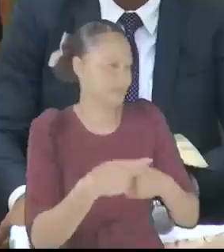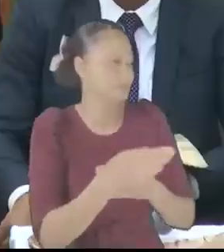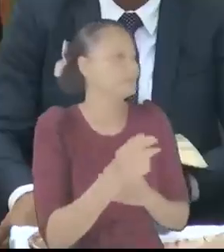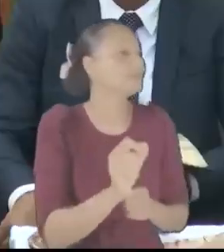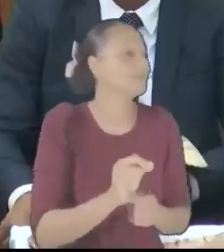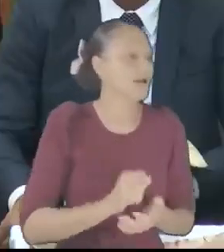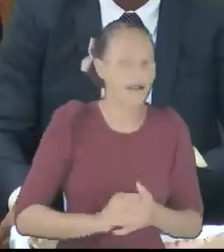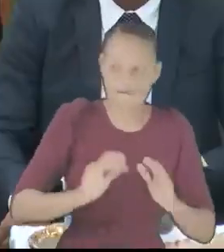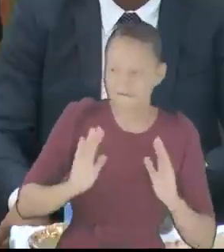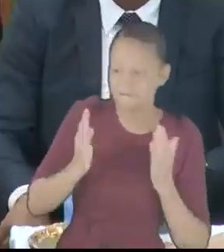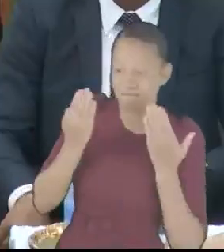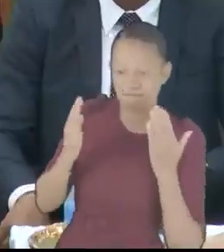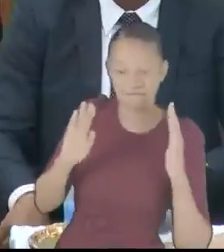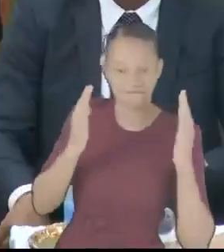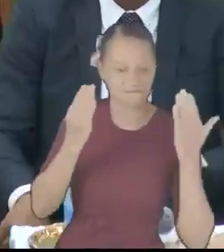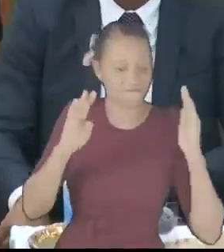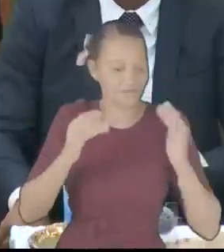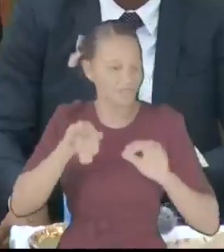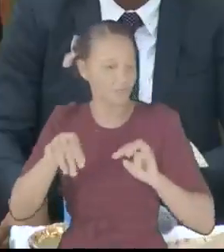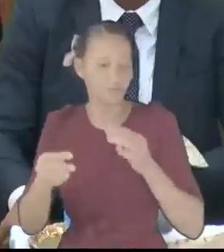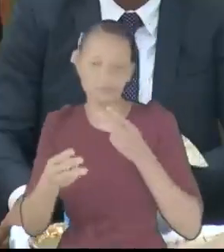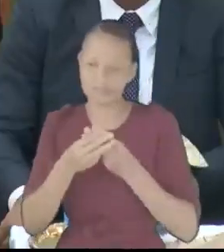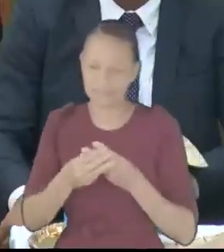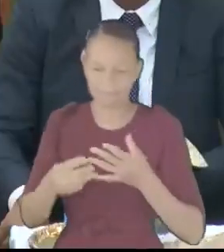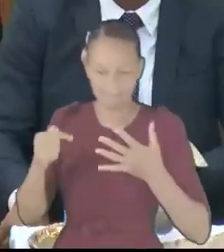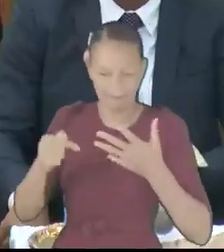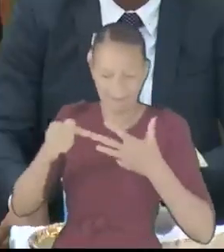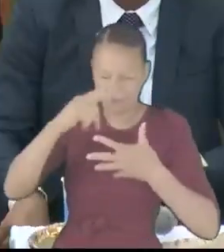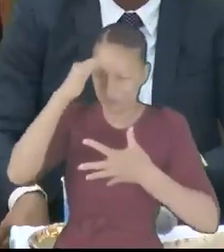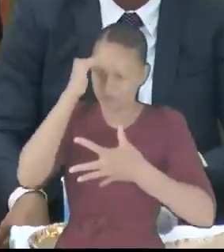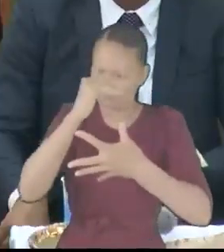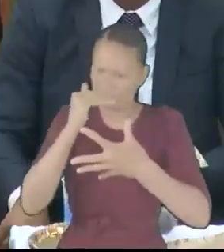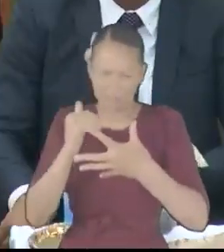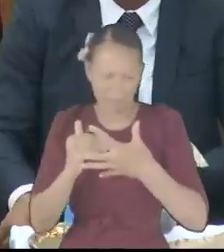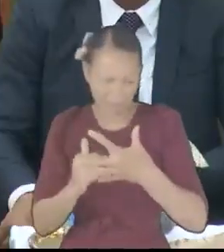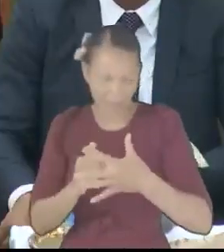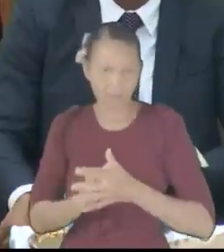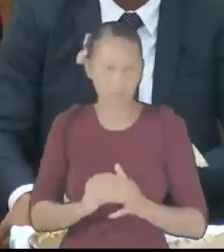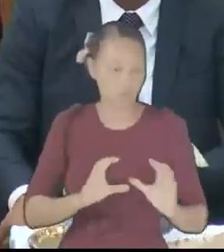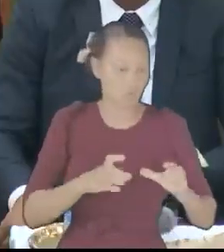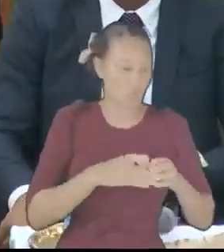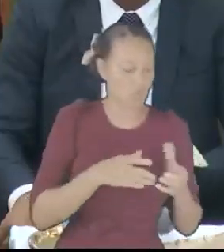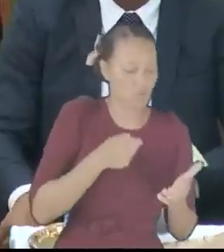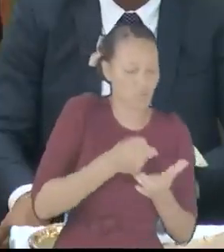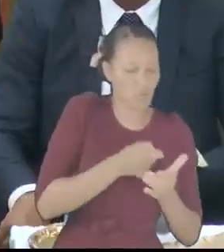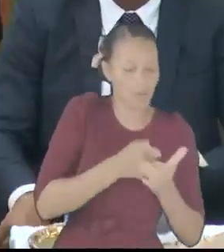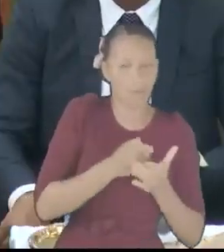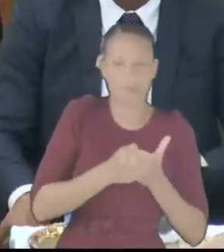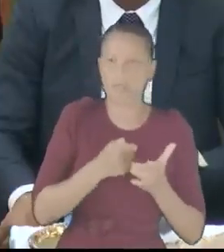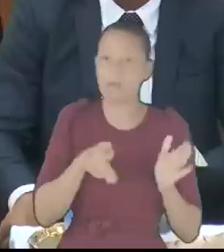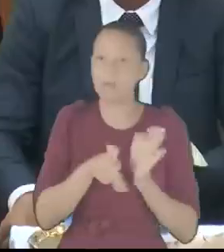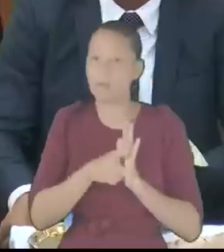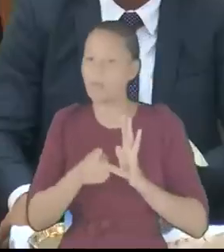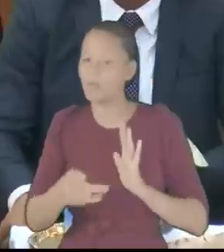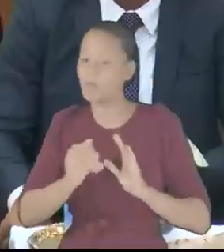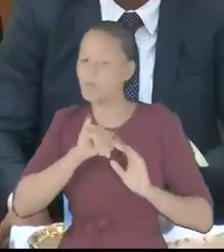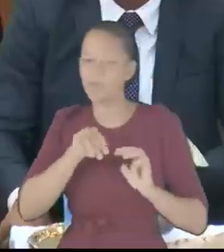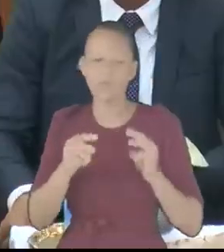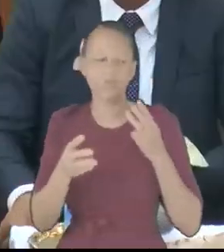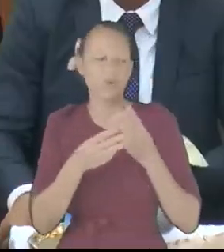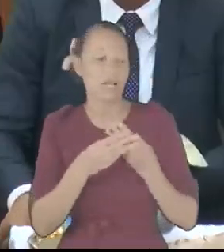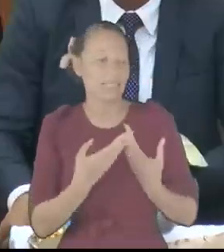guardar as festas judaicas. Outros gnósticos que pendiam mais para o judaísmo, diziam que tinha que